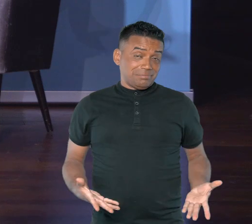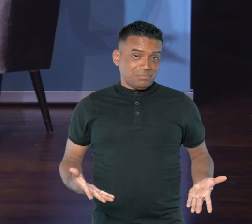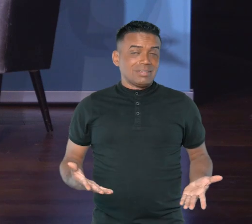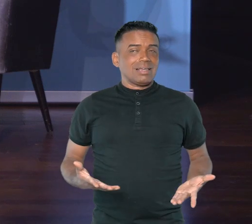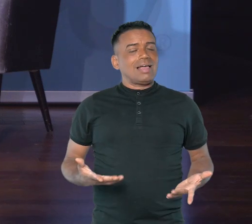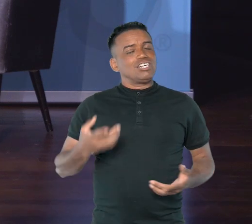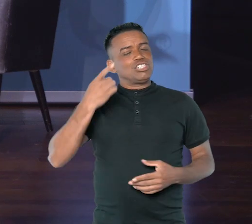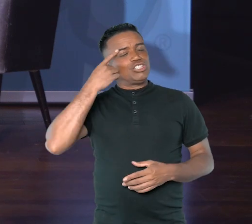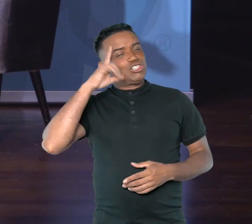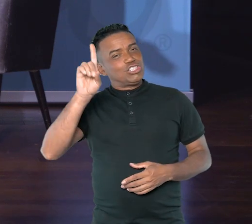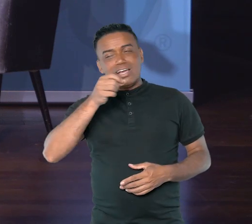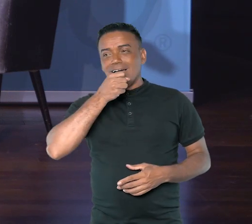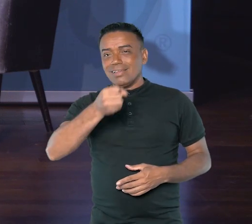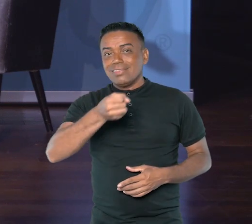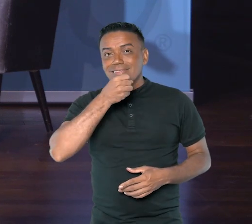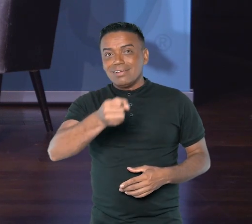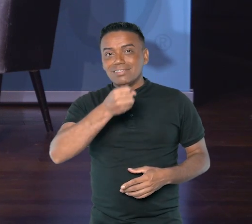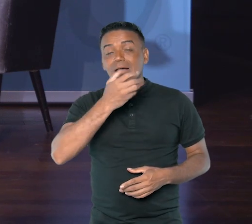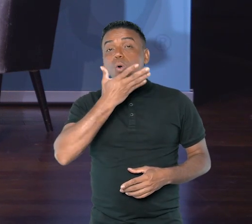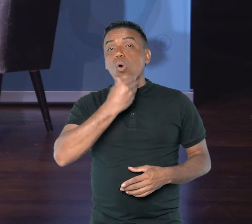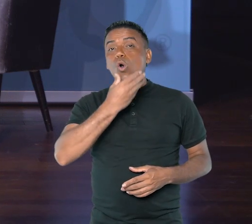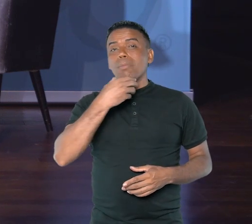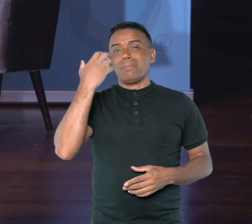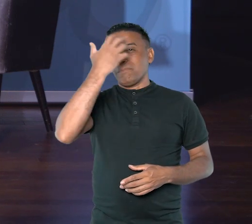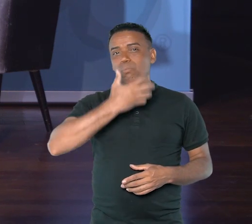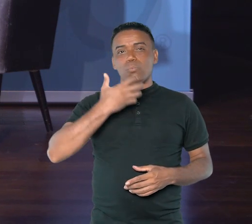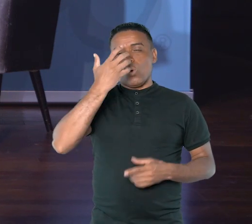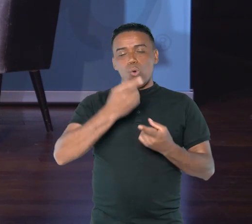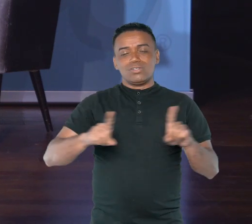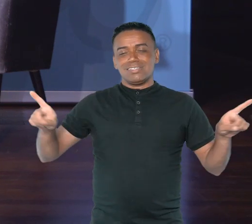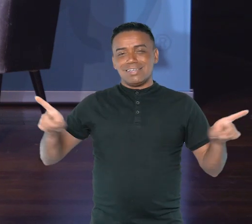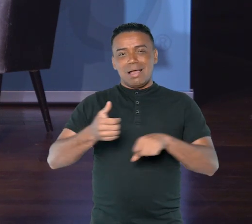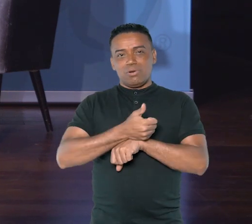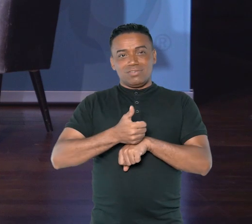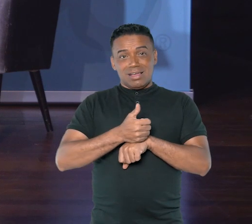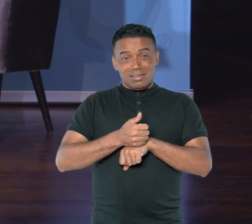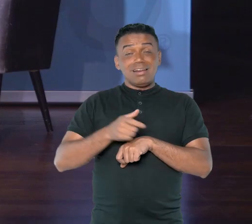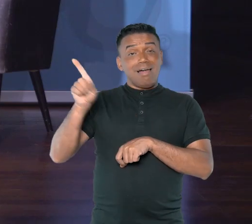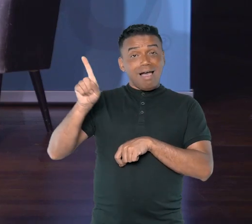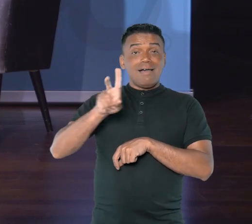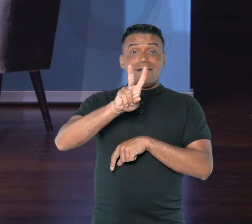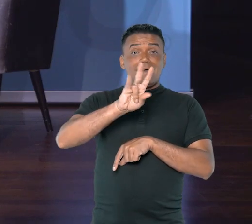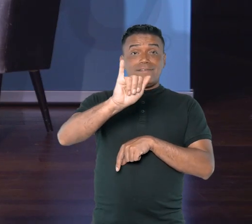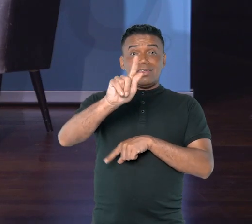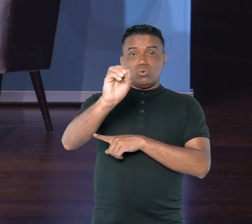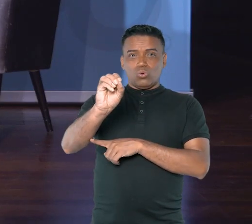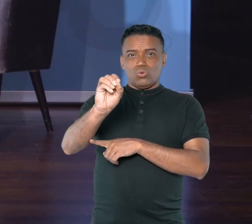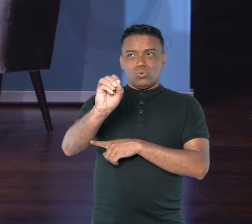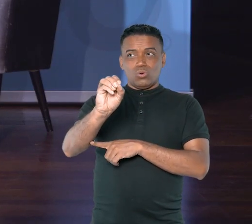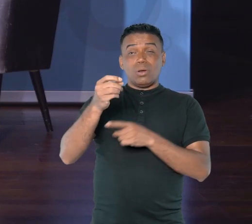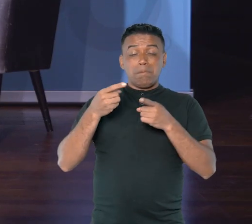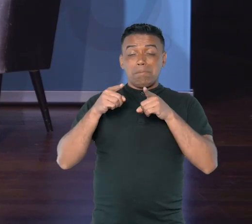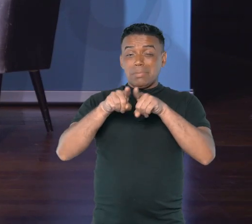um belo dia, entrevistando um músico de Vigo, que até tem uma